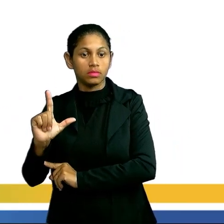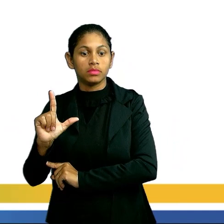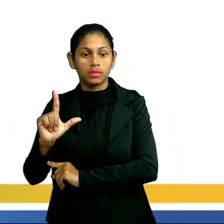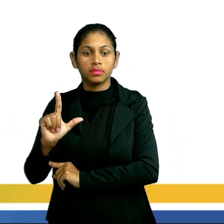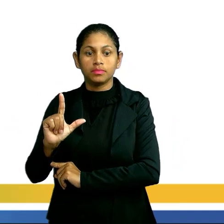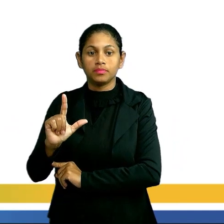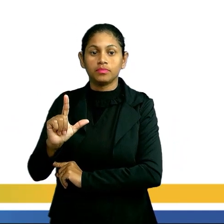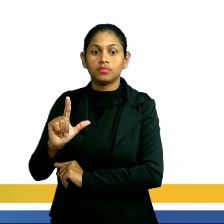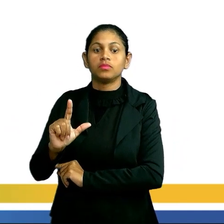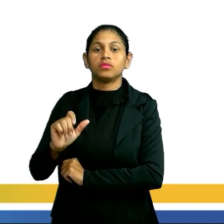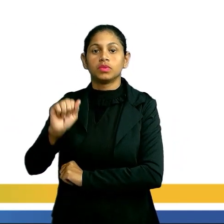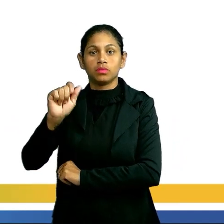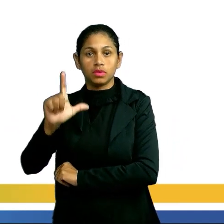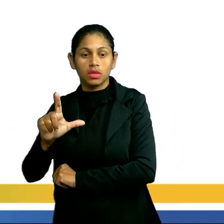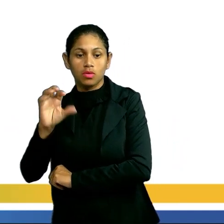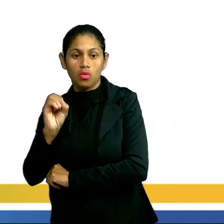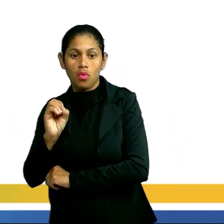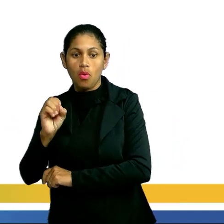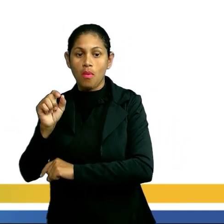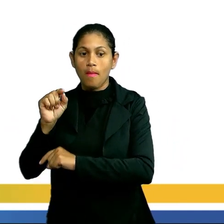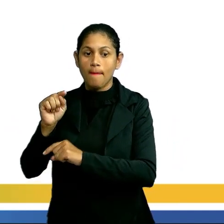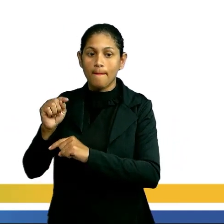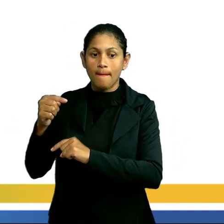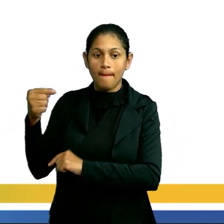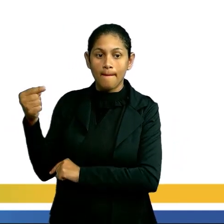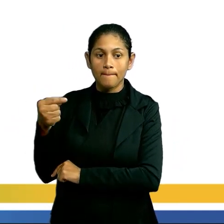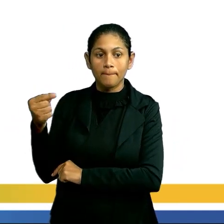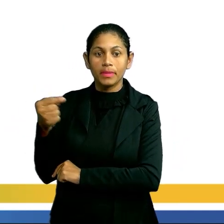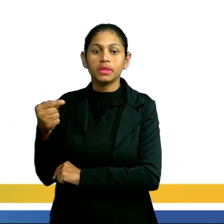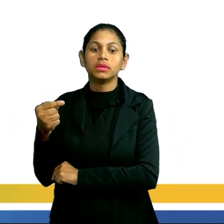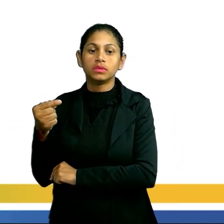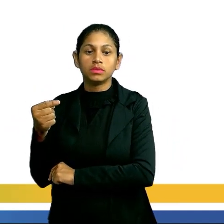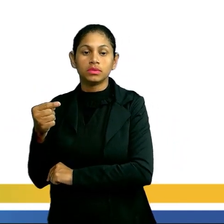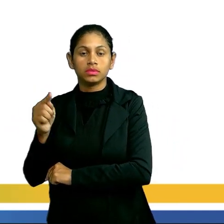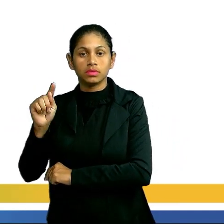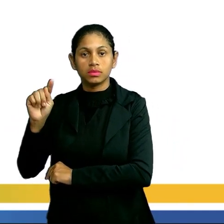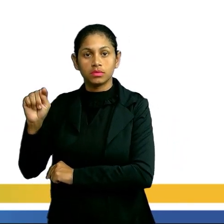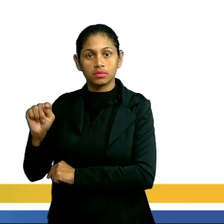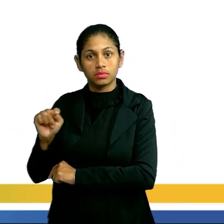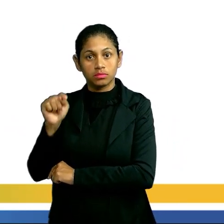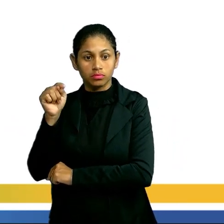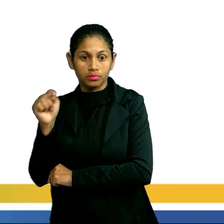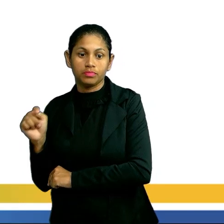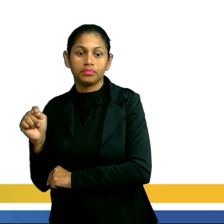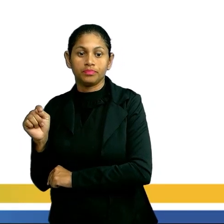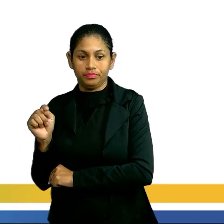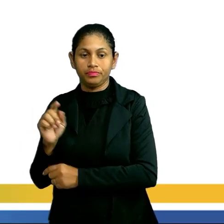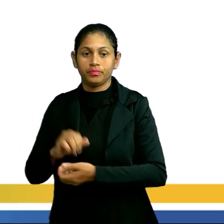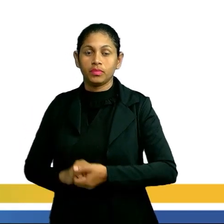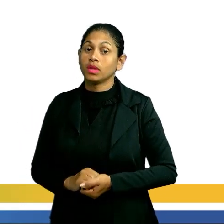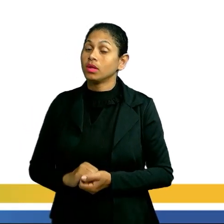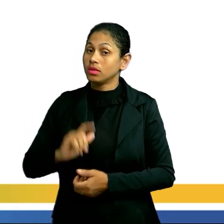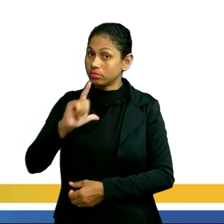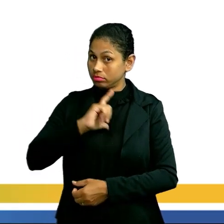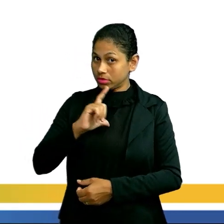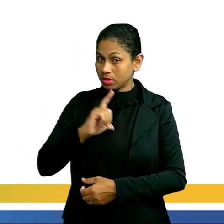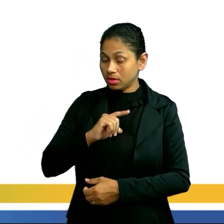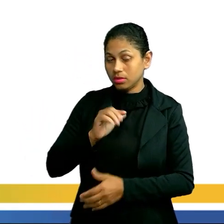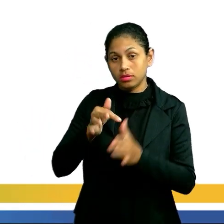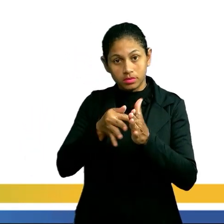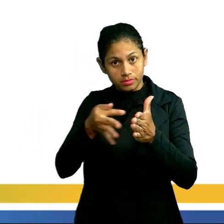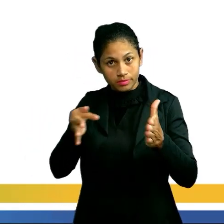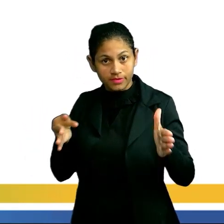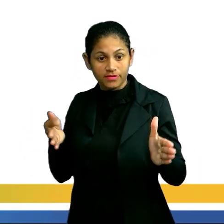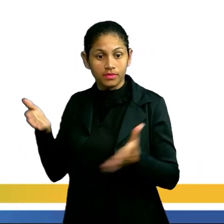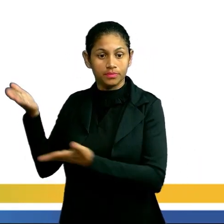como sendo comprimento final menos comprimento inicial. Aqui temos a fórmula que possamos utilizar para calcular a dilatação